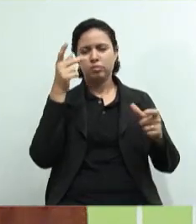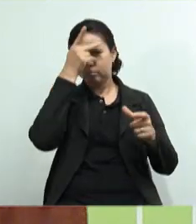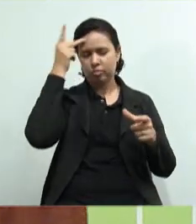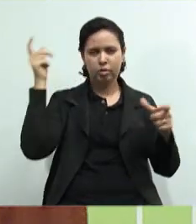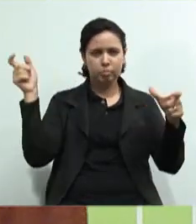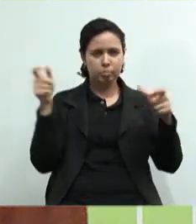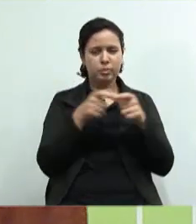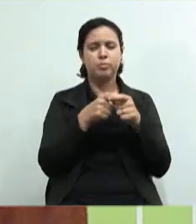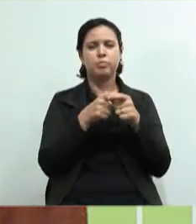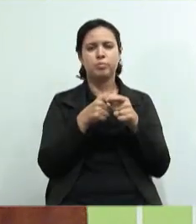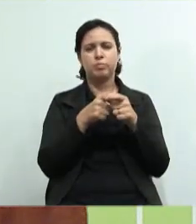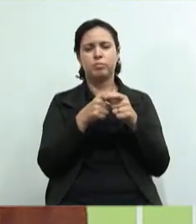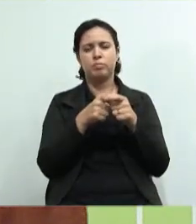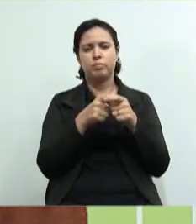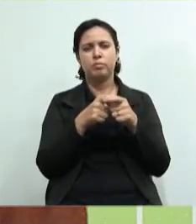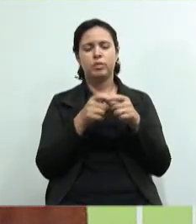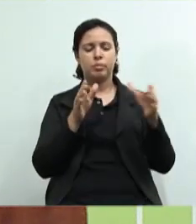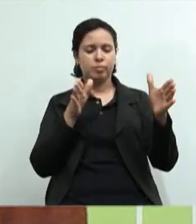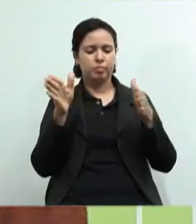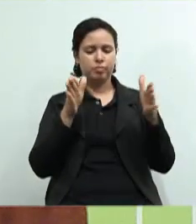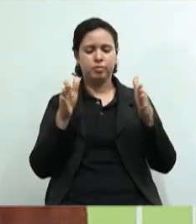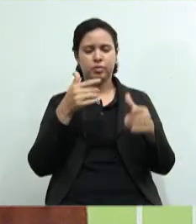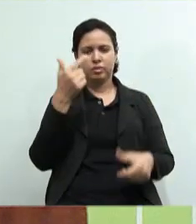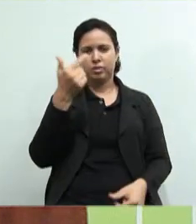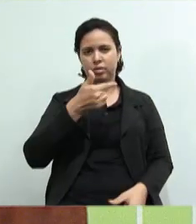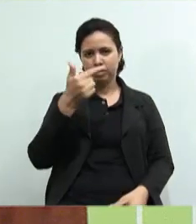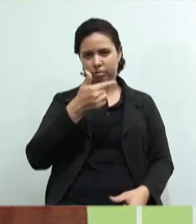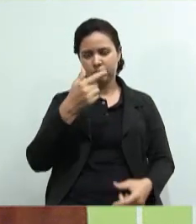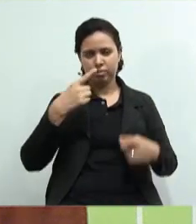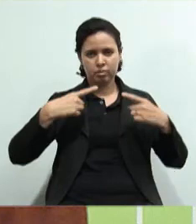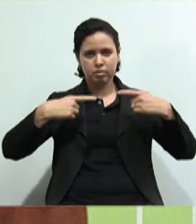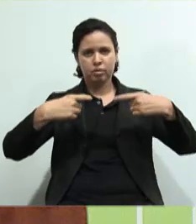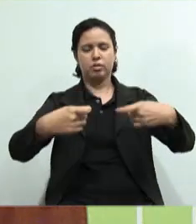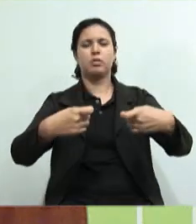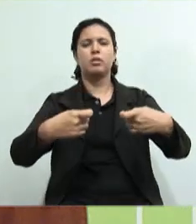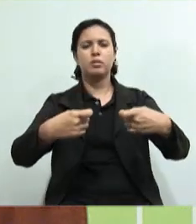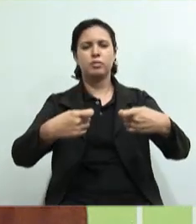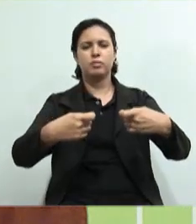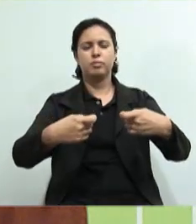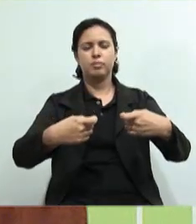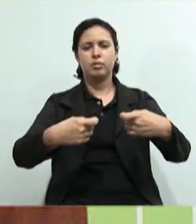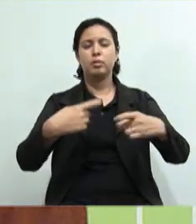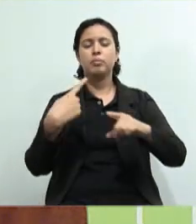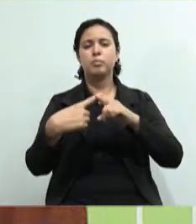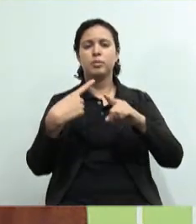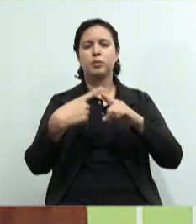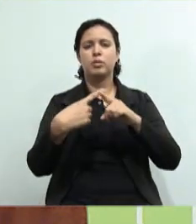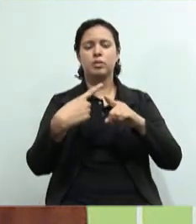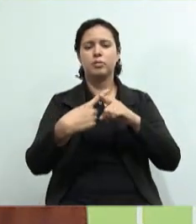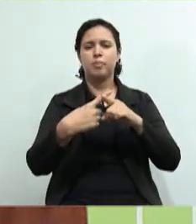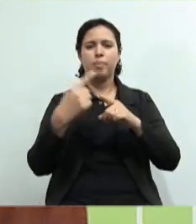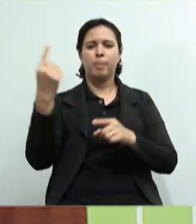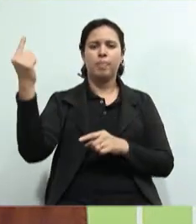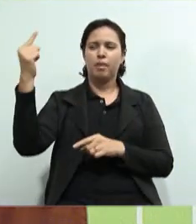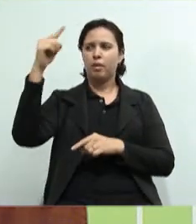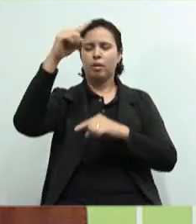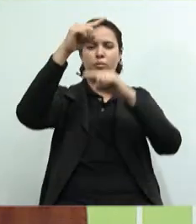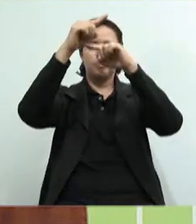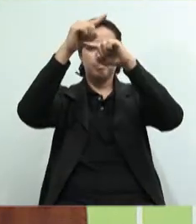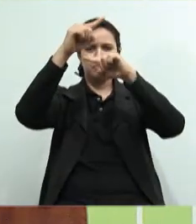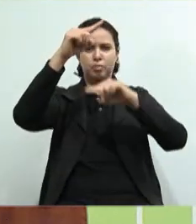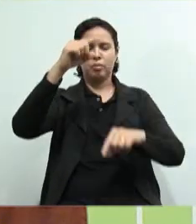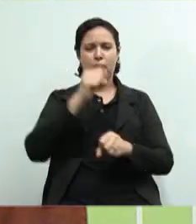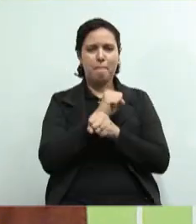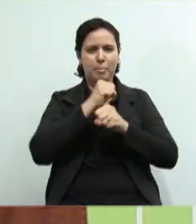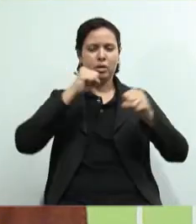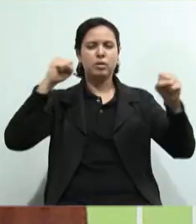época da Segunda Guerra, principalmente com as bombas atômicas, né? Que